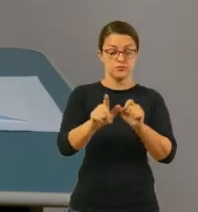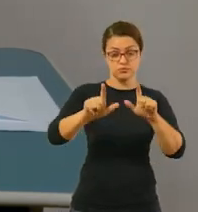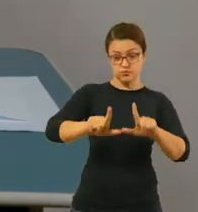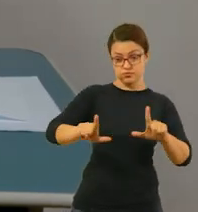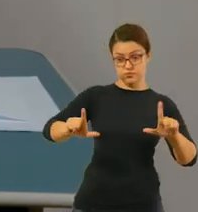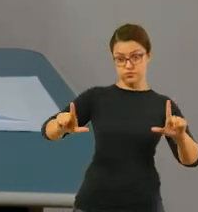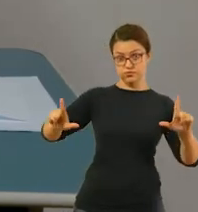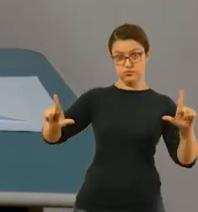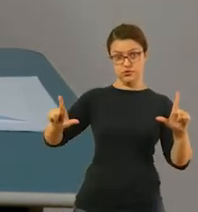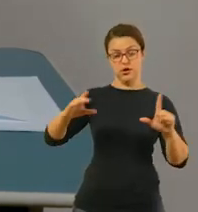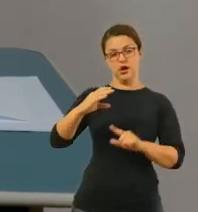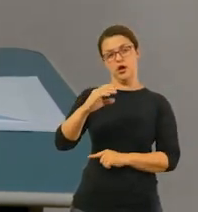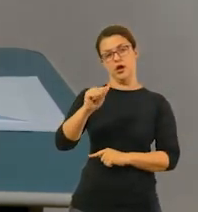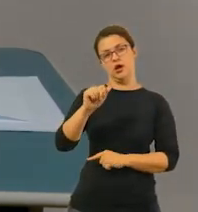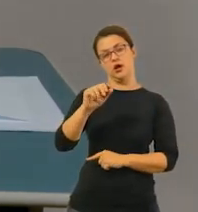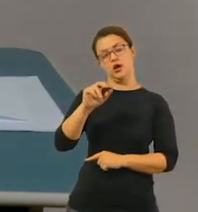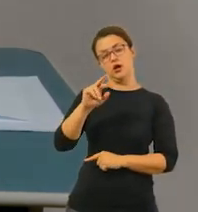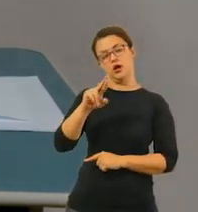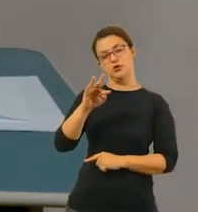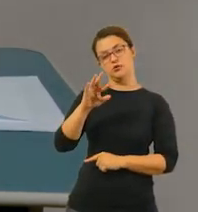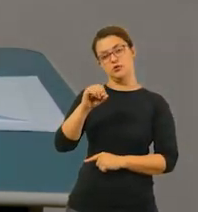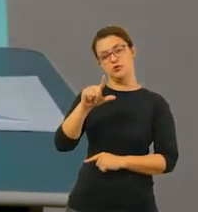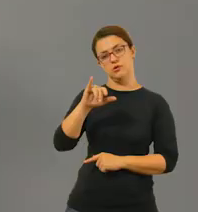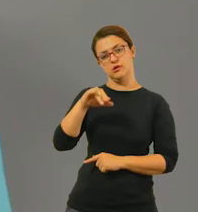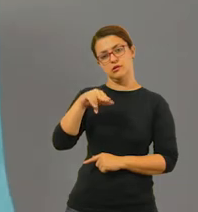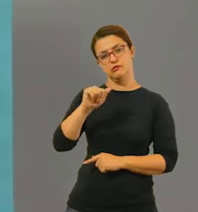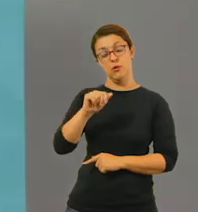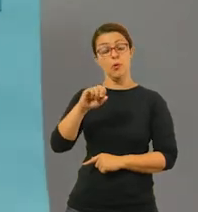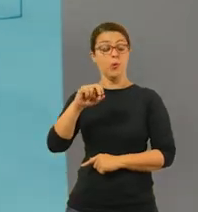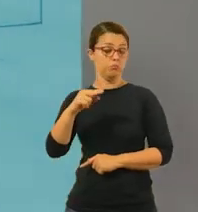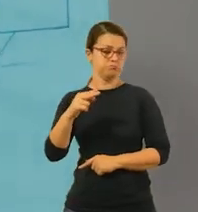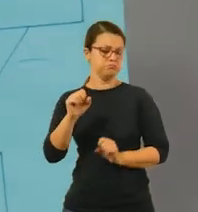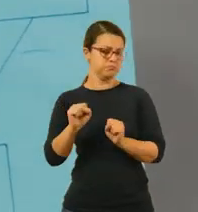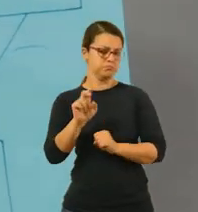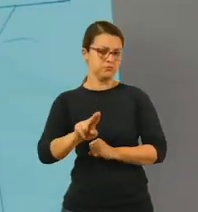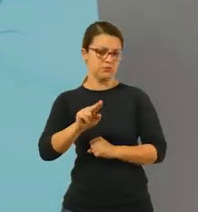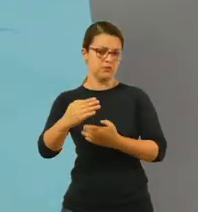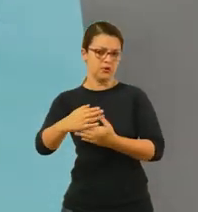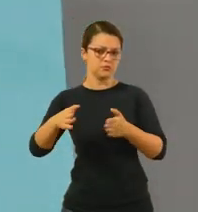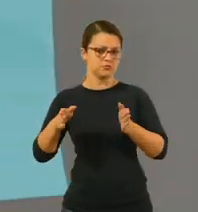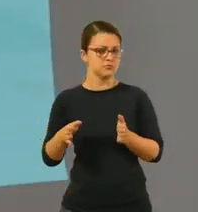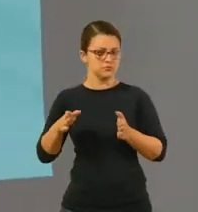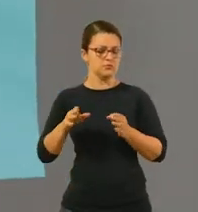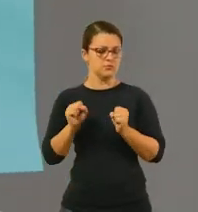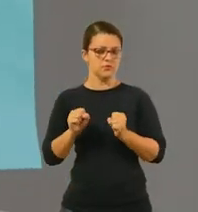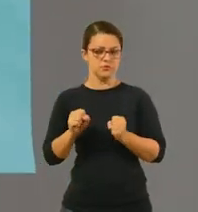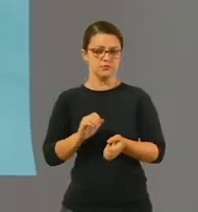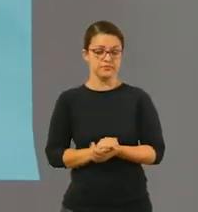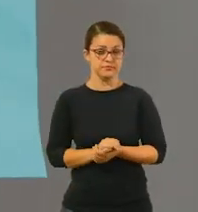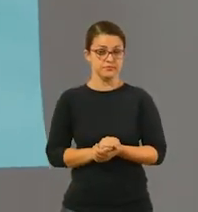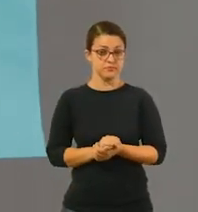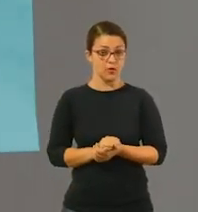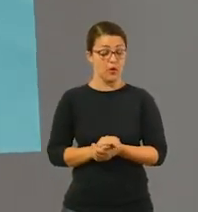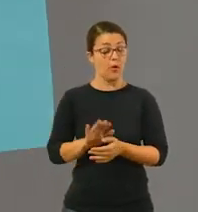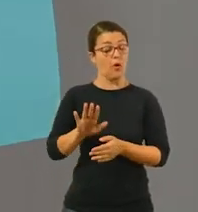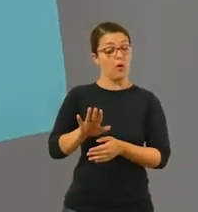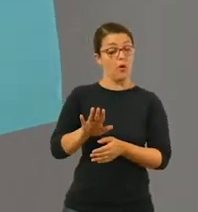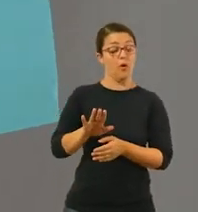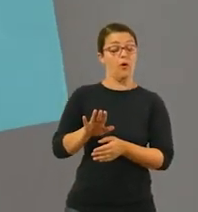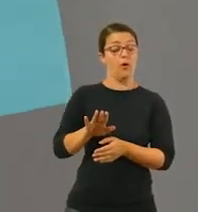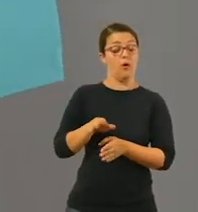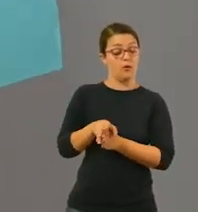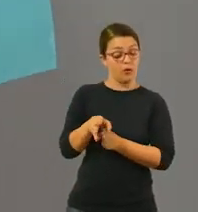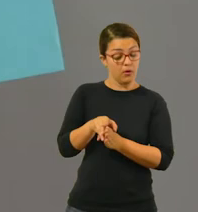sulfite, numa cartolina ou até mesmo numa placa de papelão. E oriente a criança que